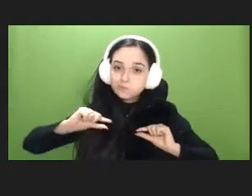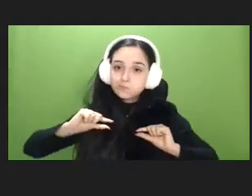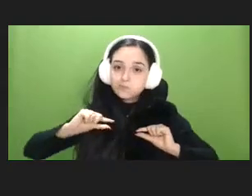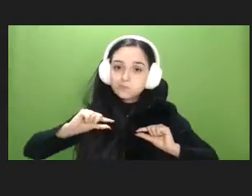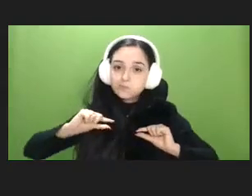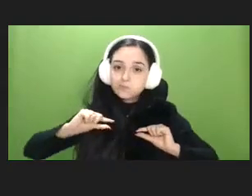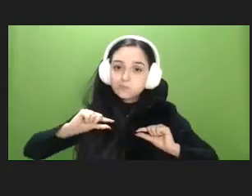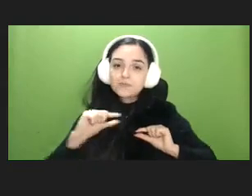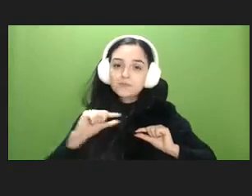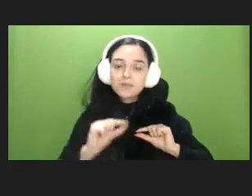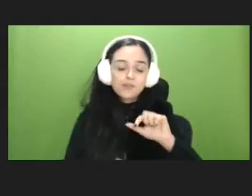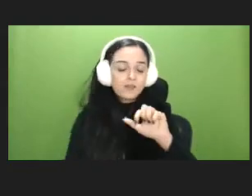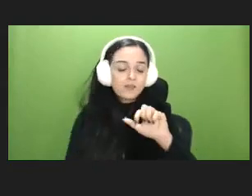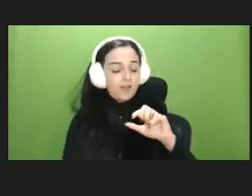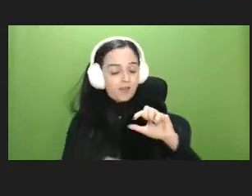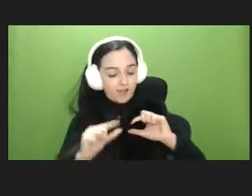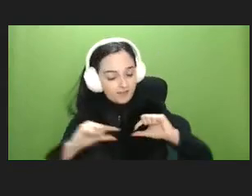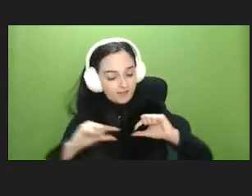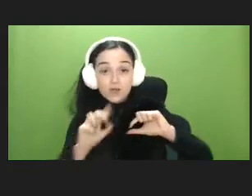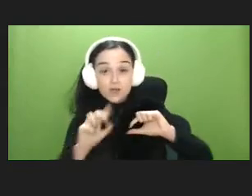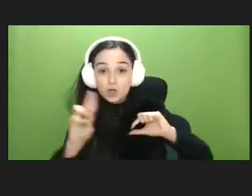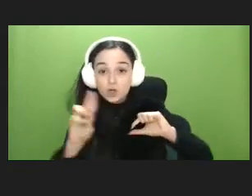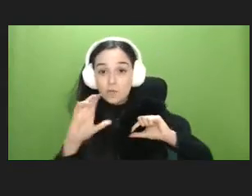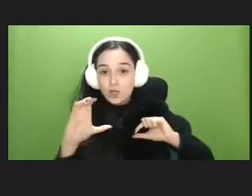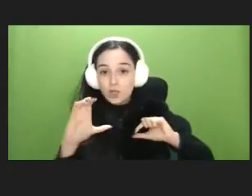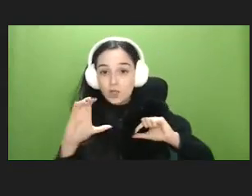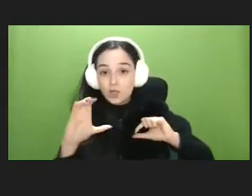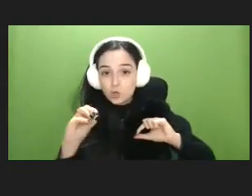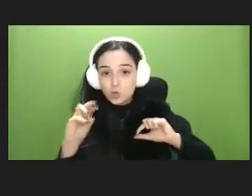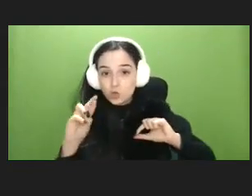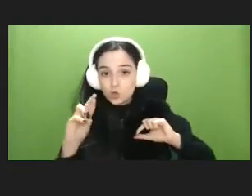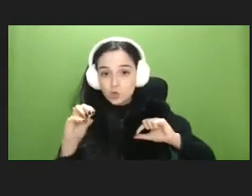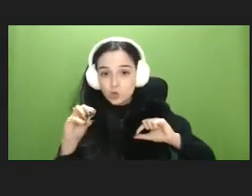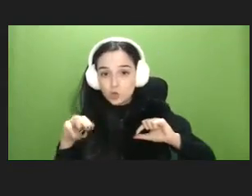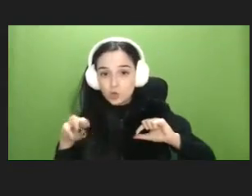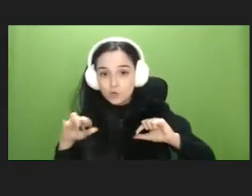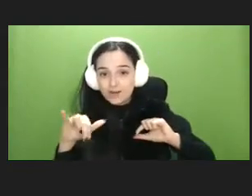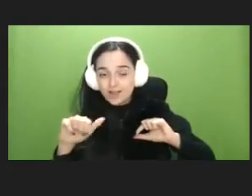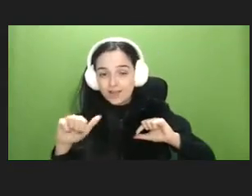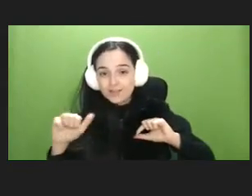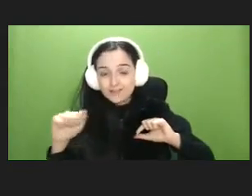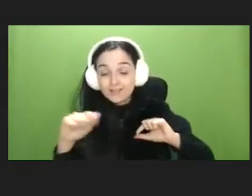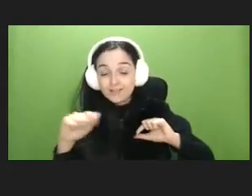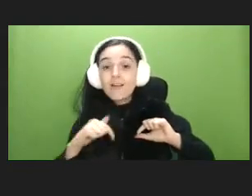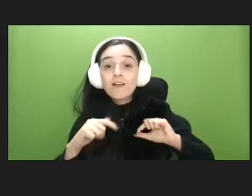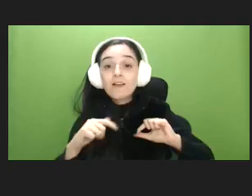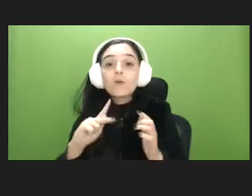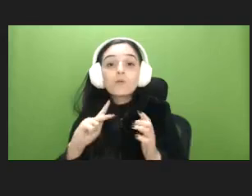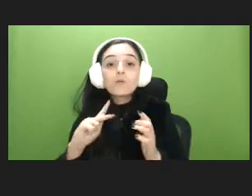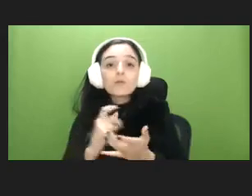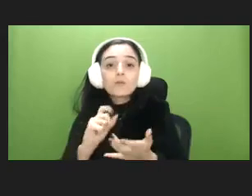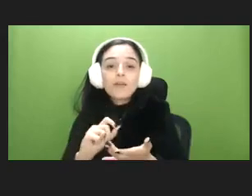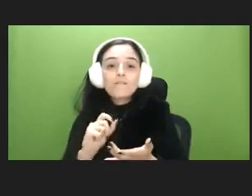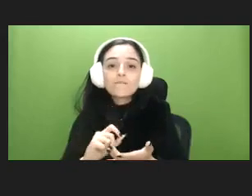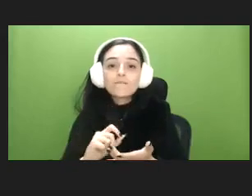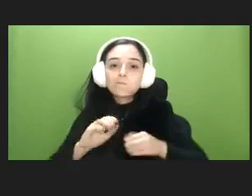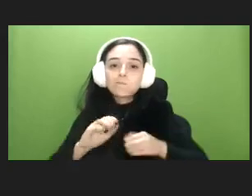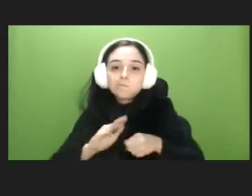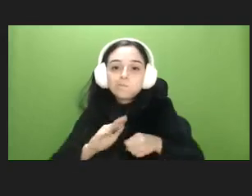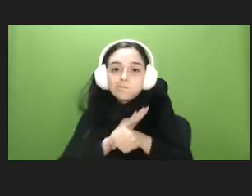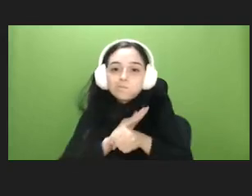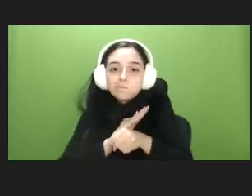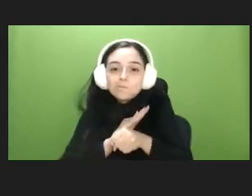artéria coronária, está causando a falta de sangue no coração. Quando essa falta de